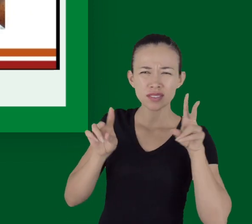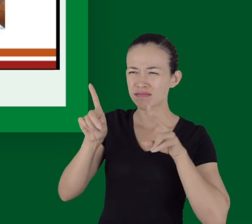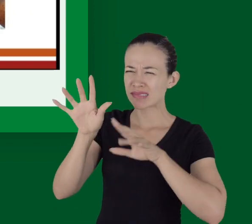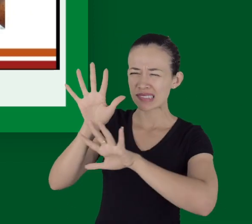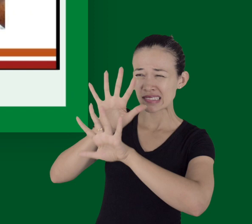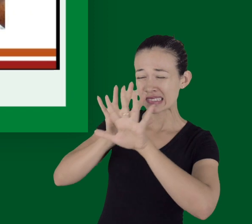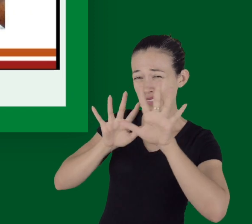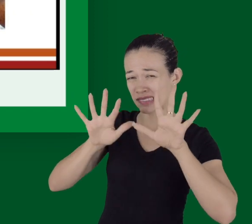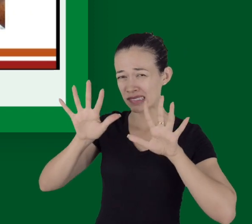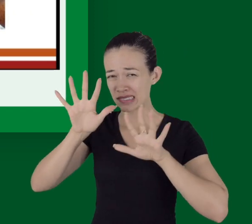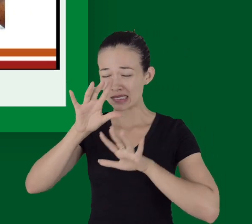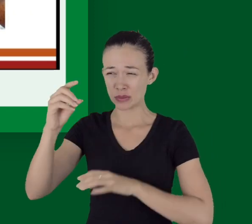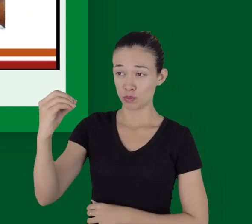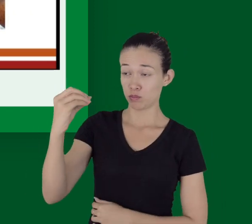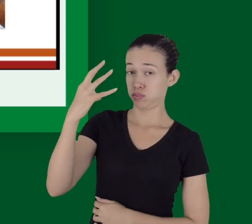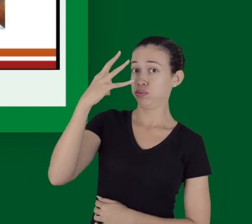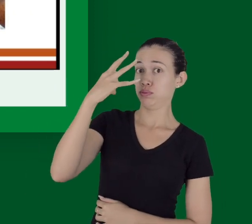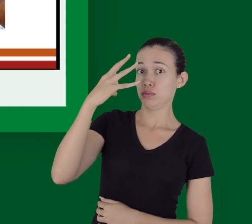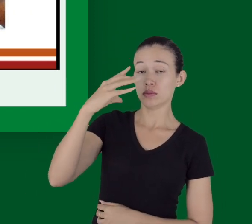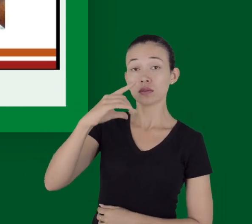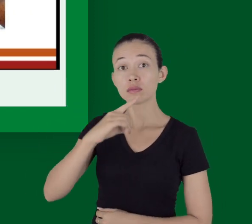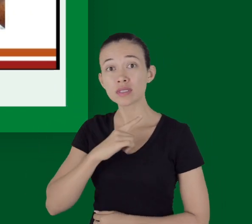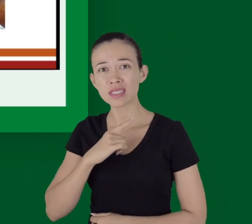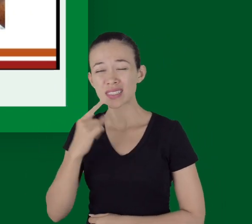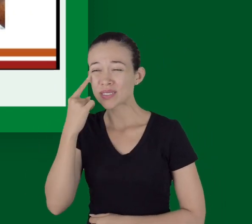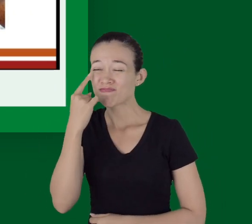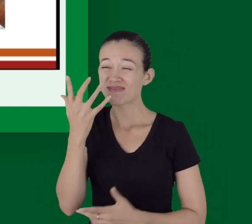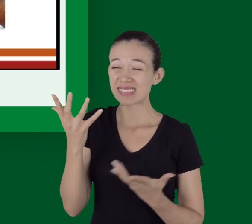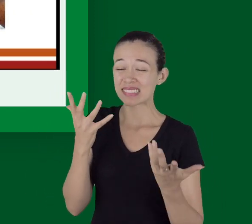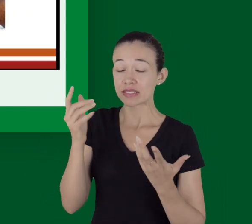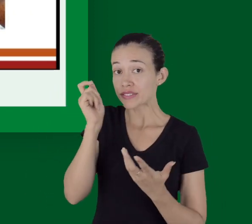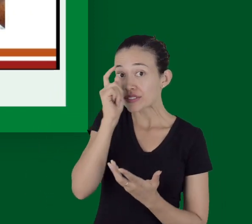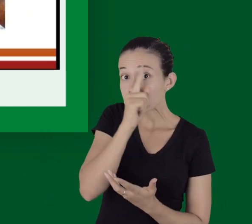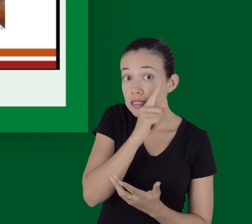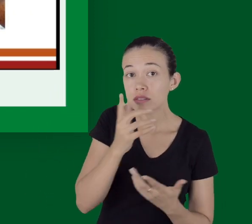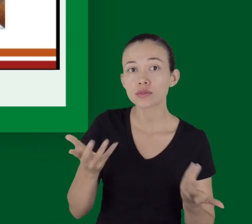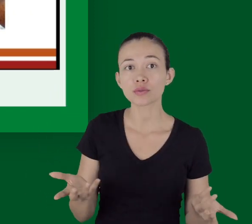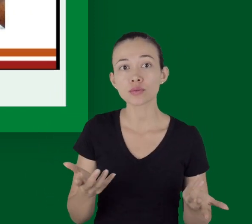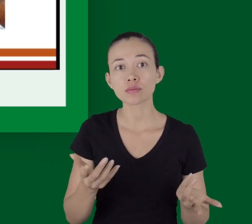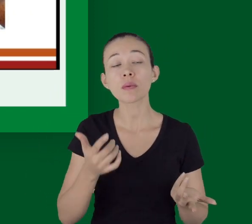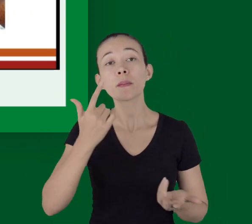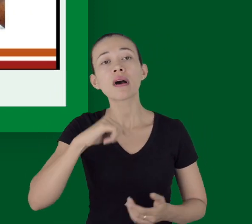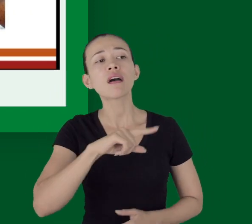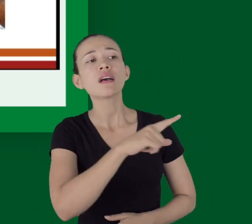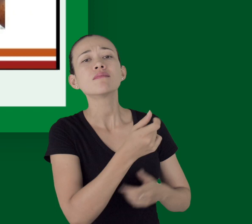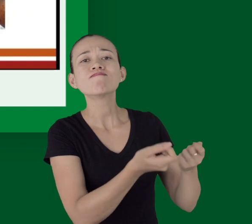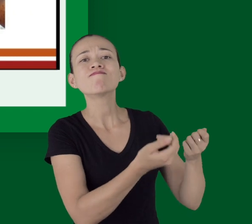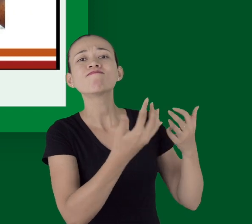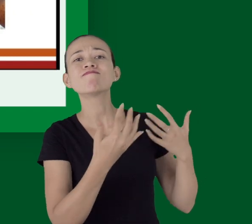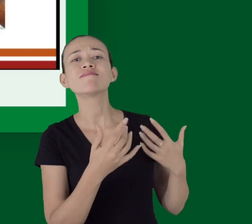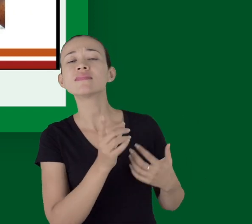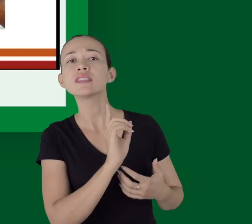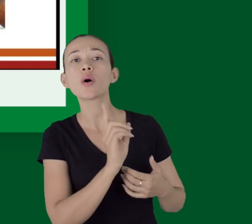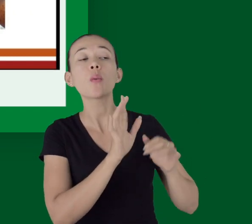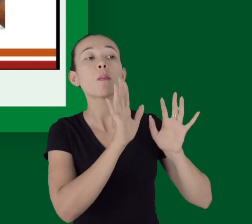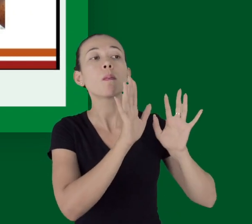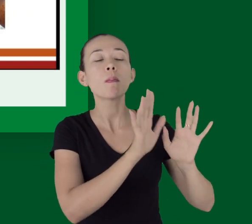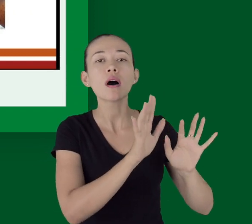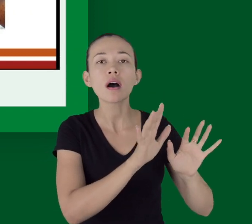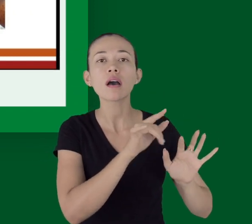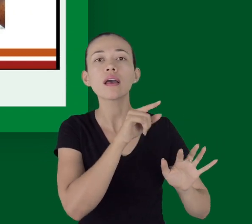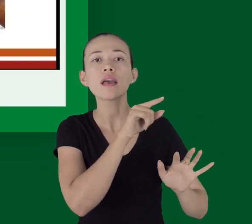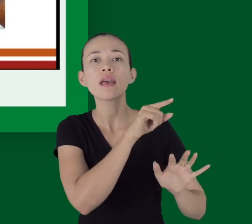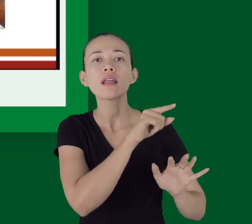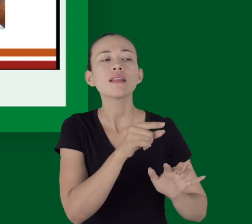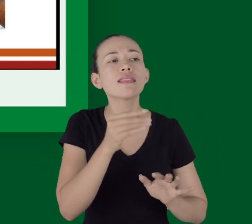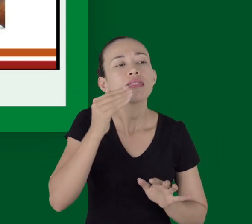se ele está vendo algumas luzes, se ele está com dificuldade da acuidade visual. Às vezes o paciente ele não fala, ele não